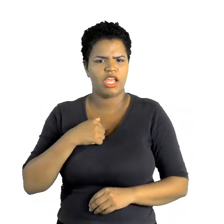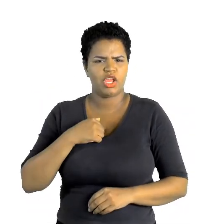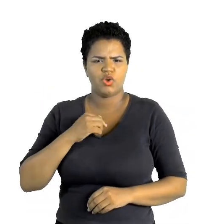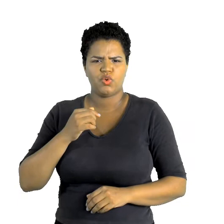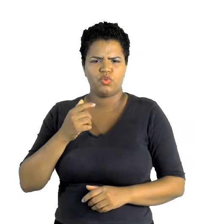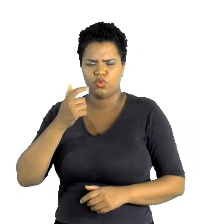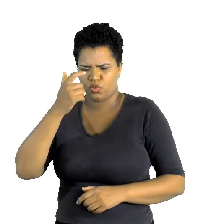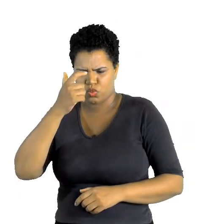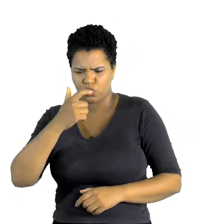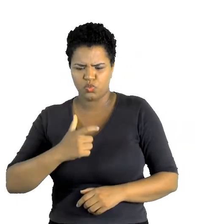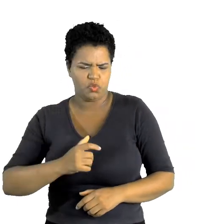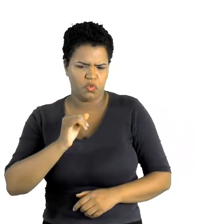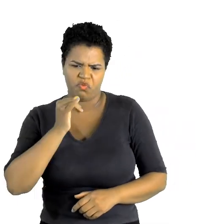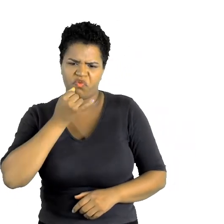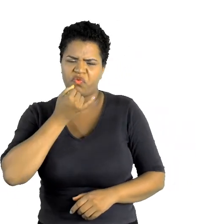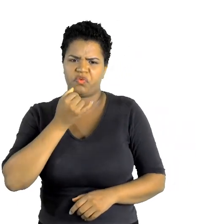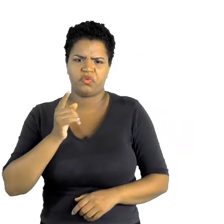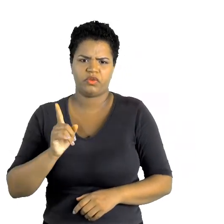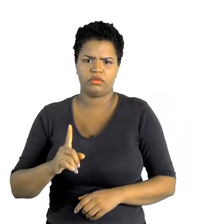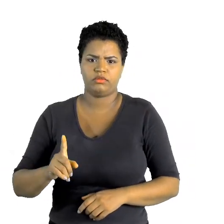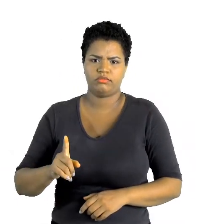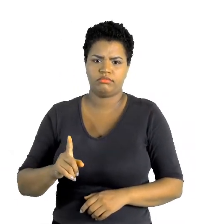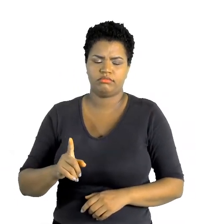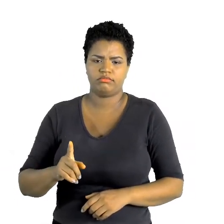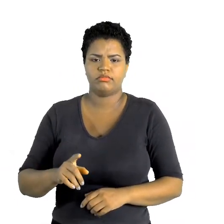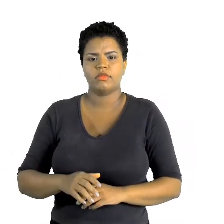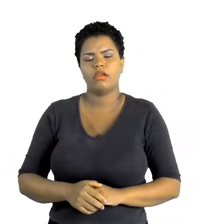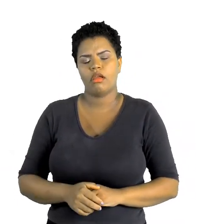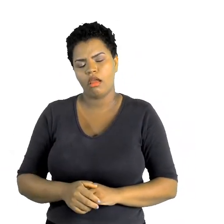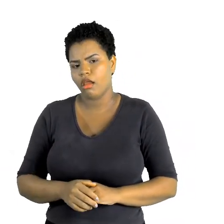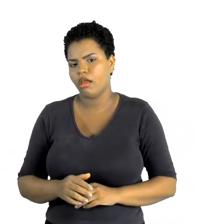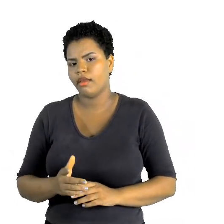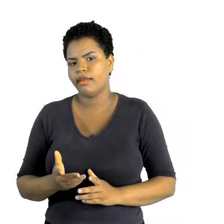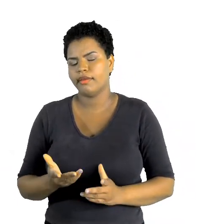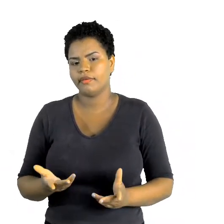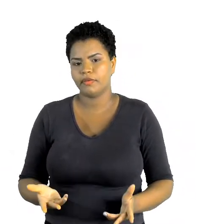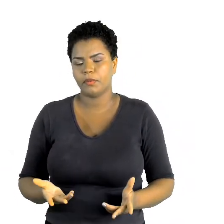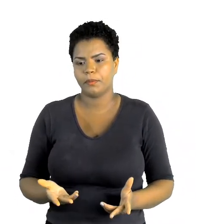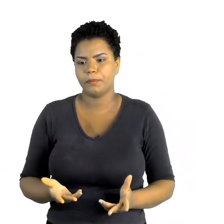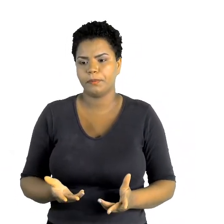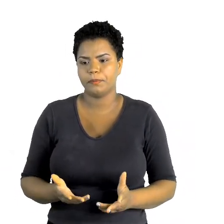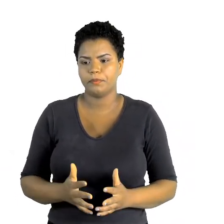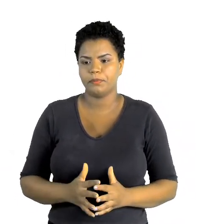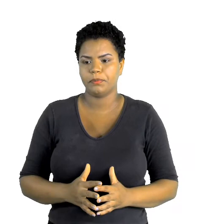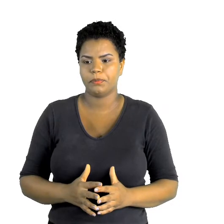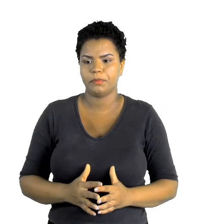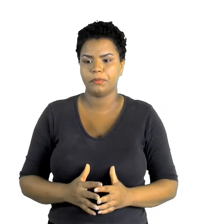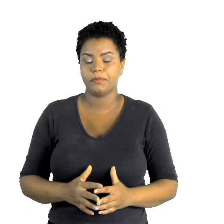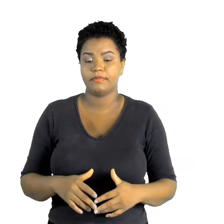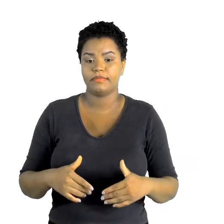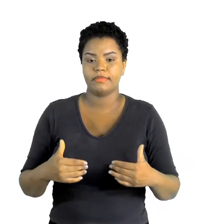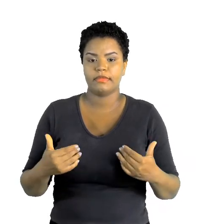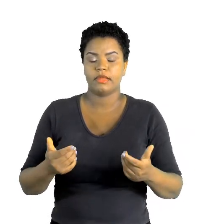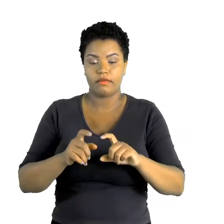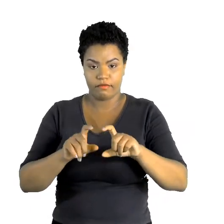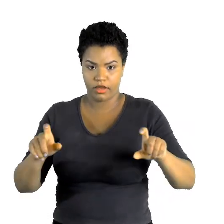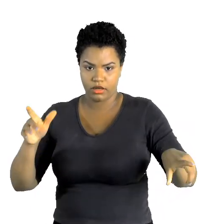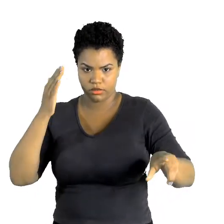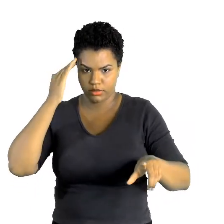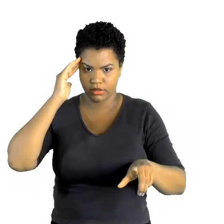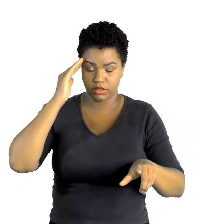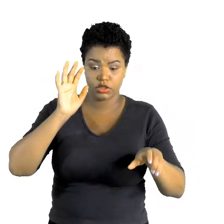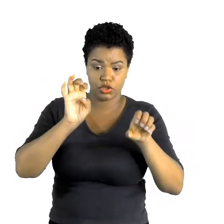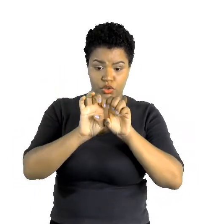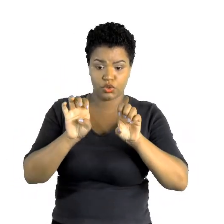estou infeliz. I'm happy. I'm happy. Ok, guys? Então, para vocês entenderem aí na frase essa